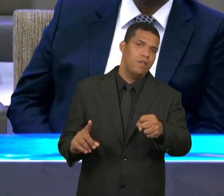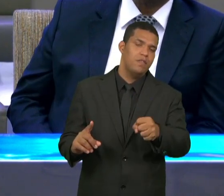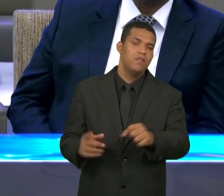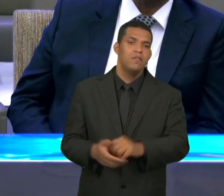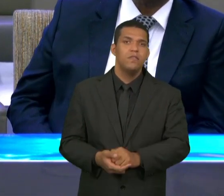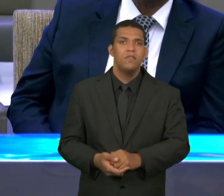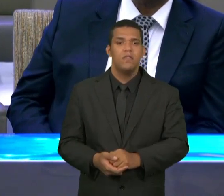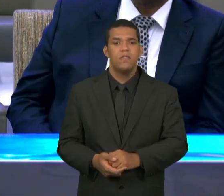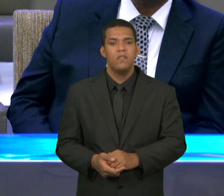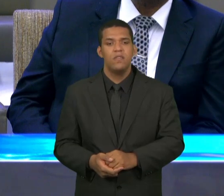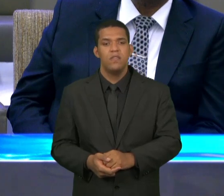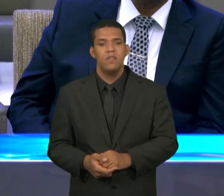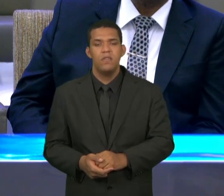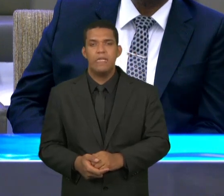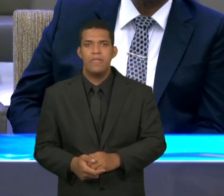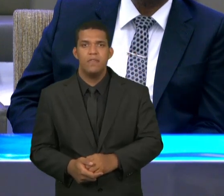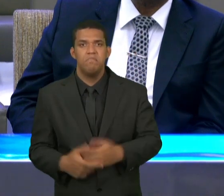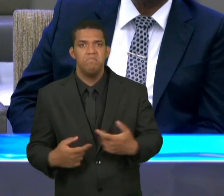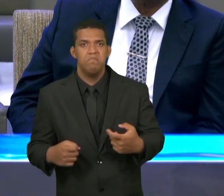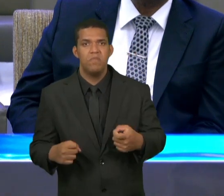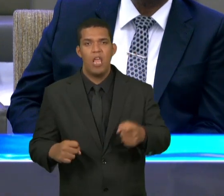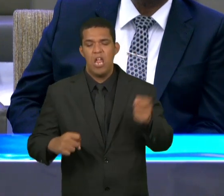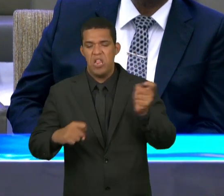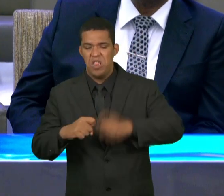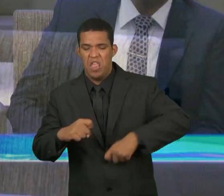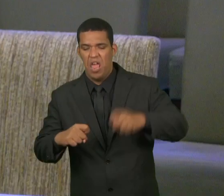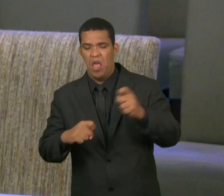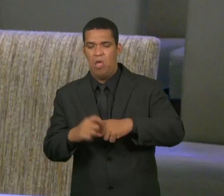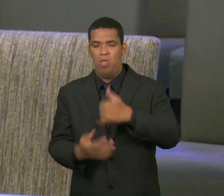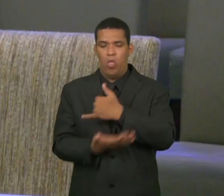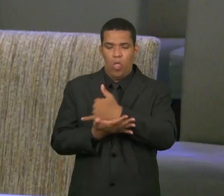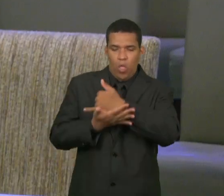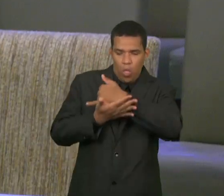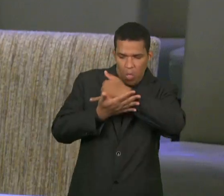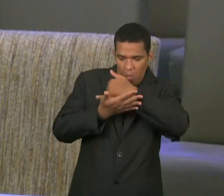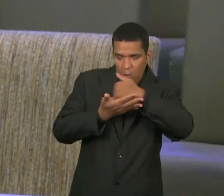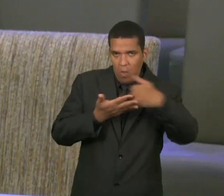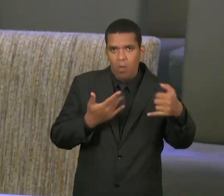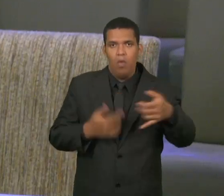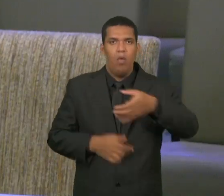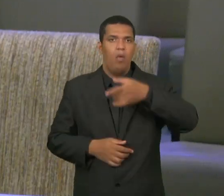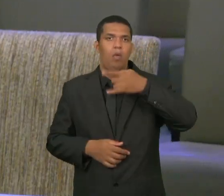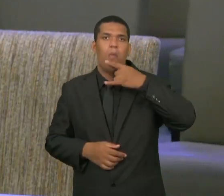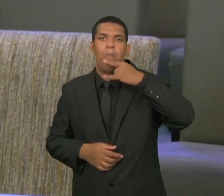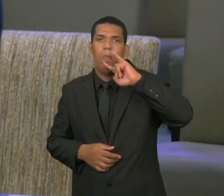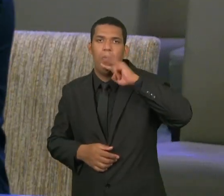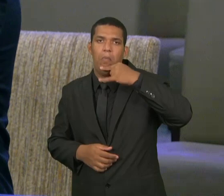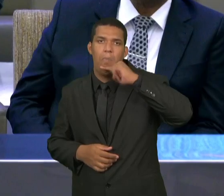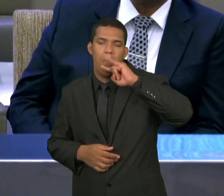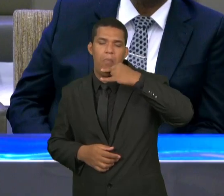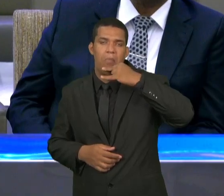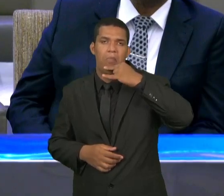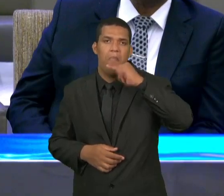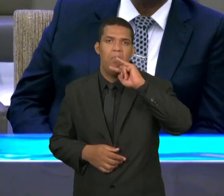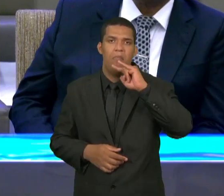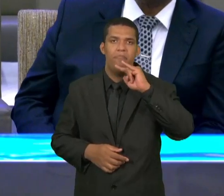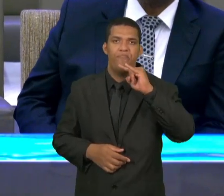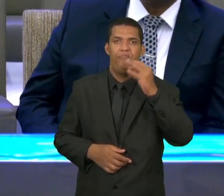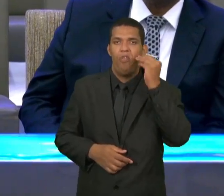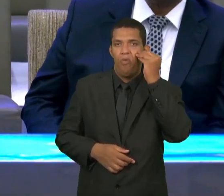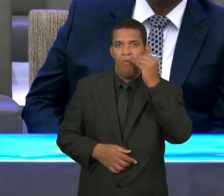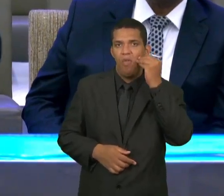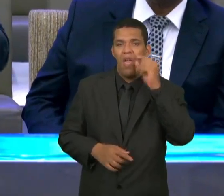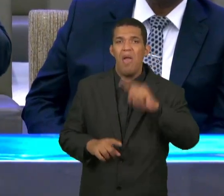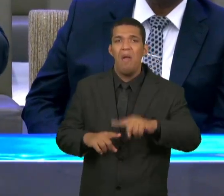começou a provar sexo, droga e bebida. Mas havia um vazio dentro